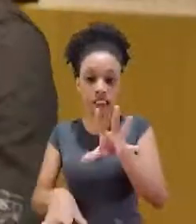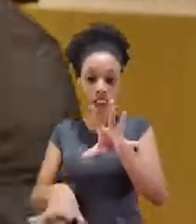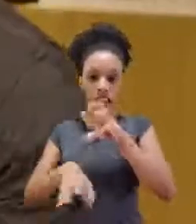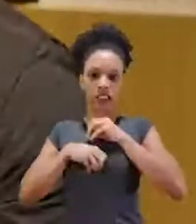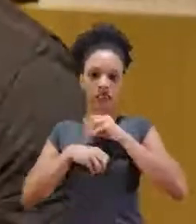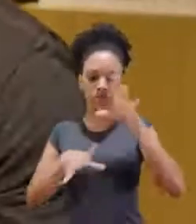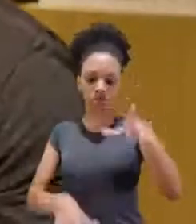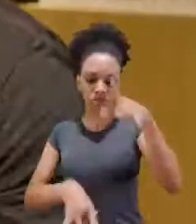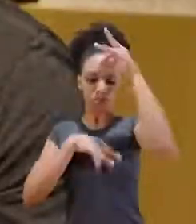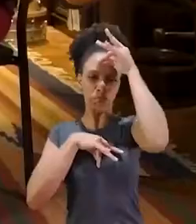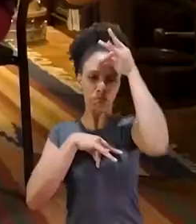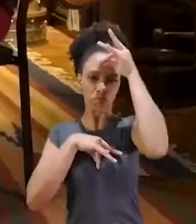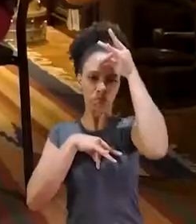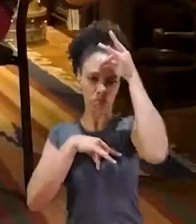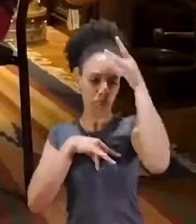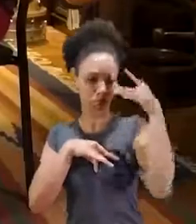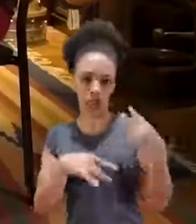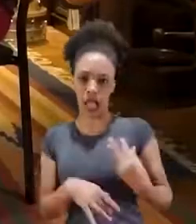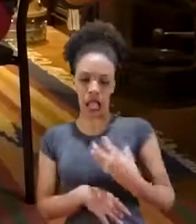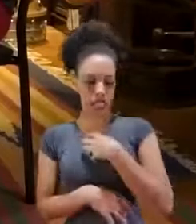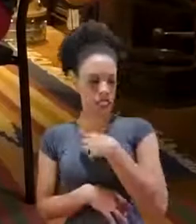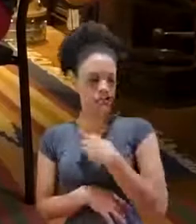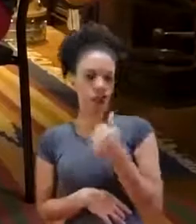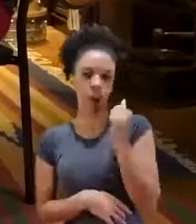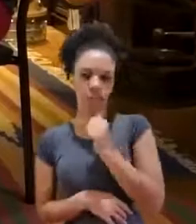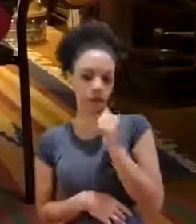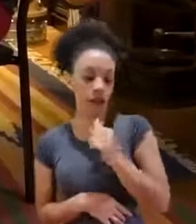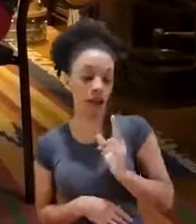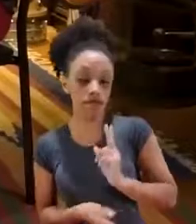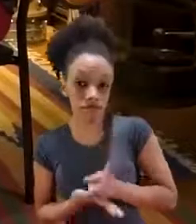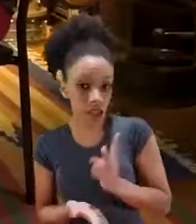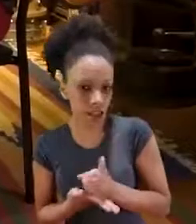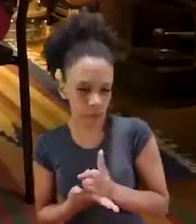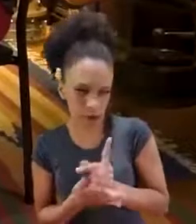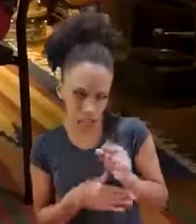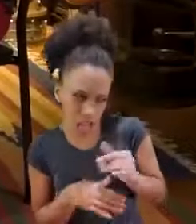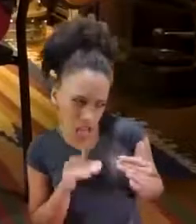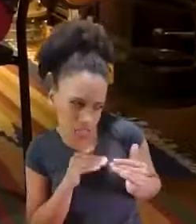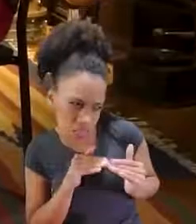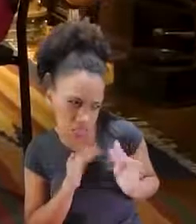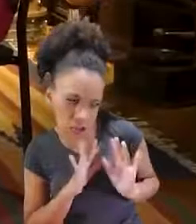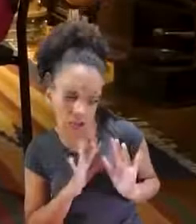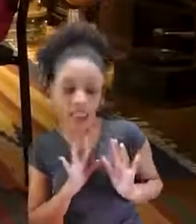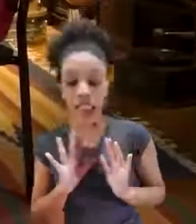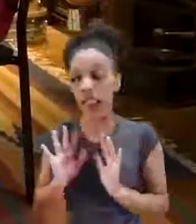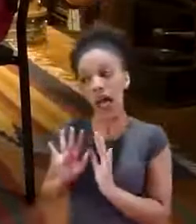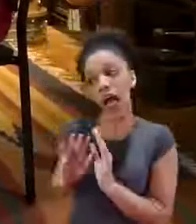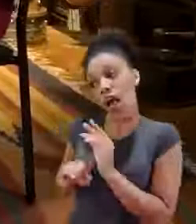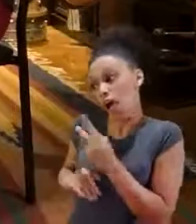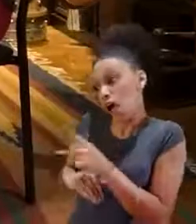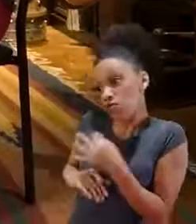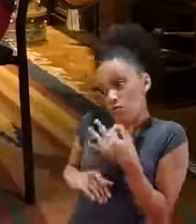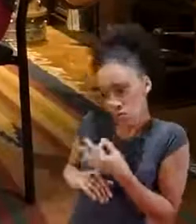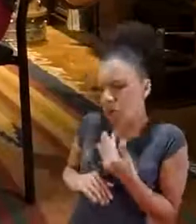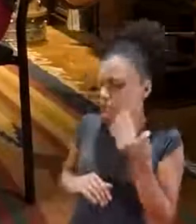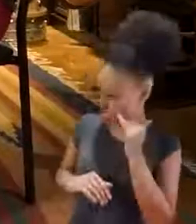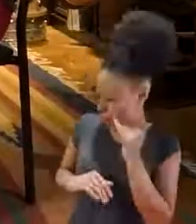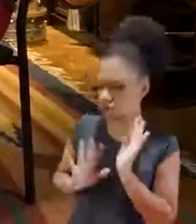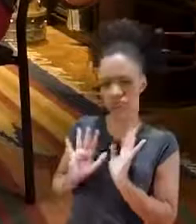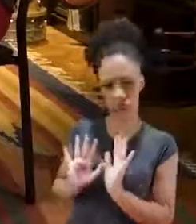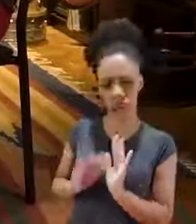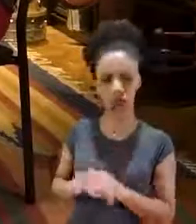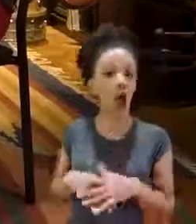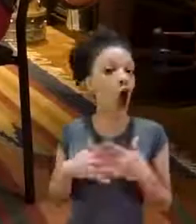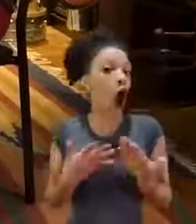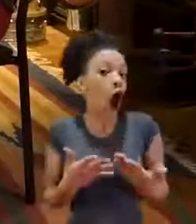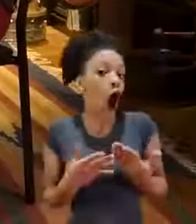a mulher a vida inteira certo ele se sentia mulher e tal acertei ou não isso não deixa como você pensava não estou entendendo